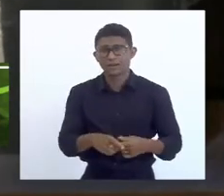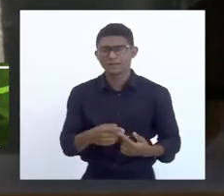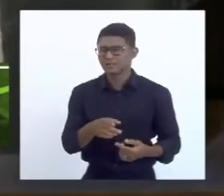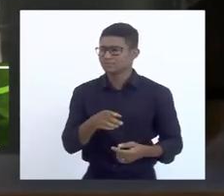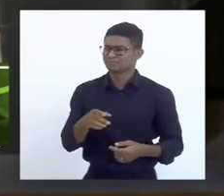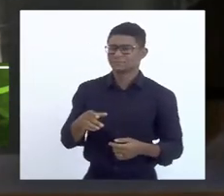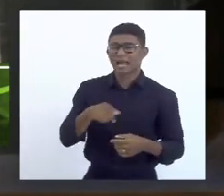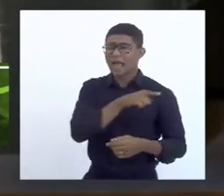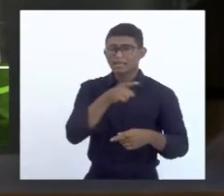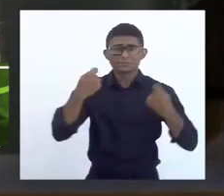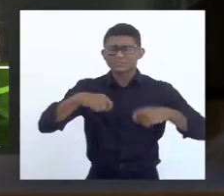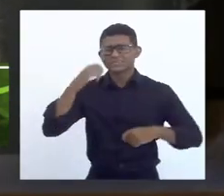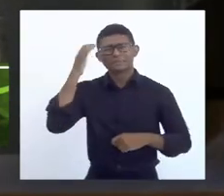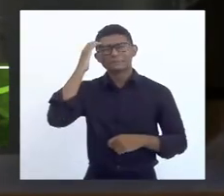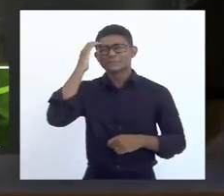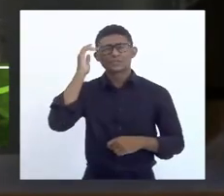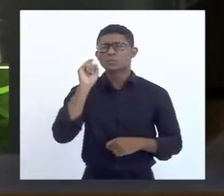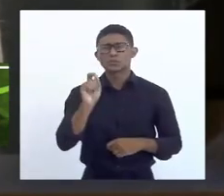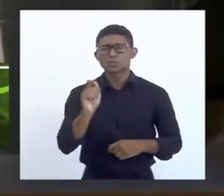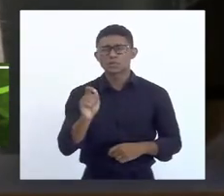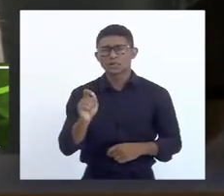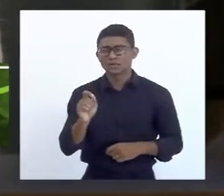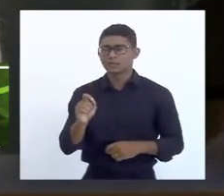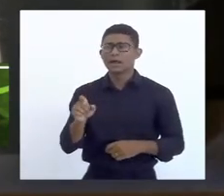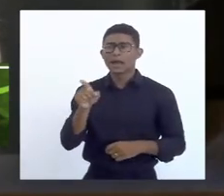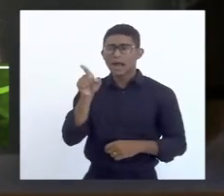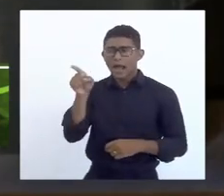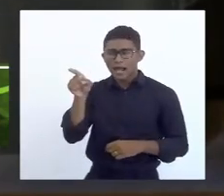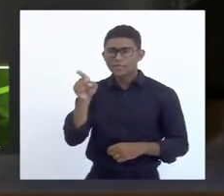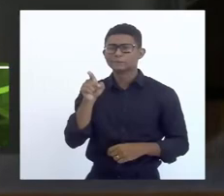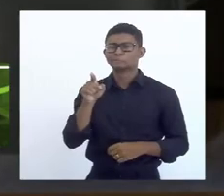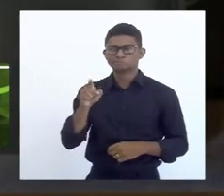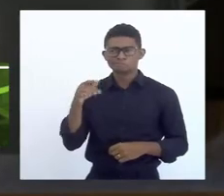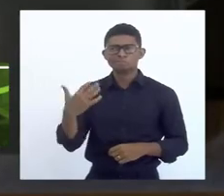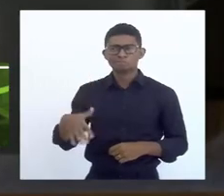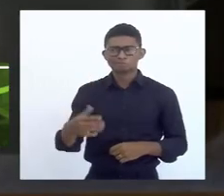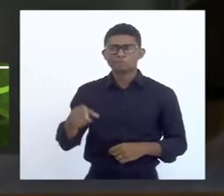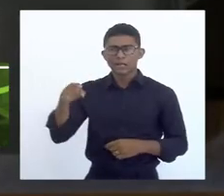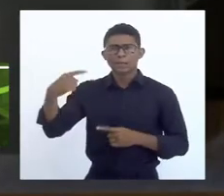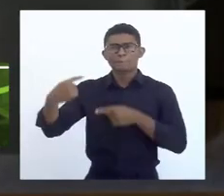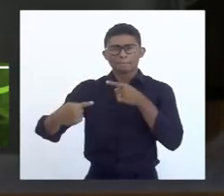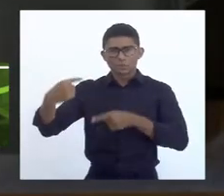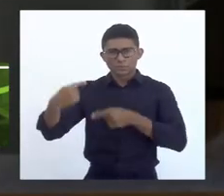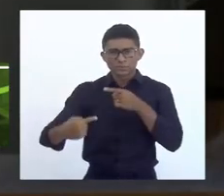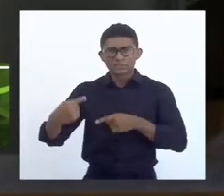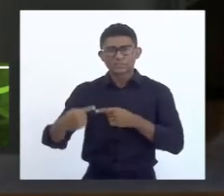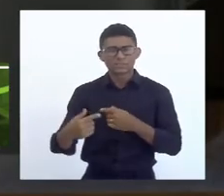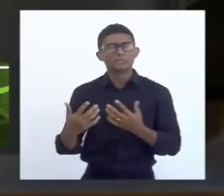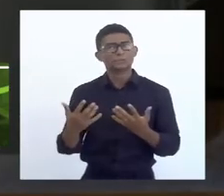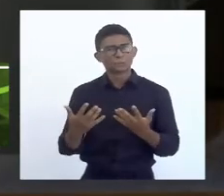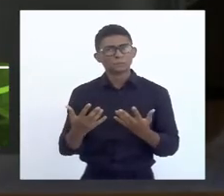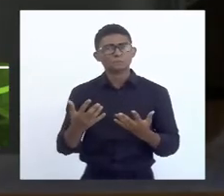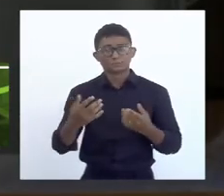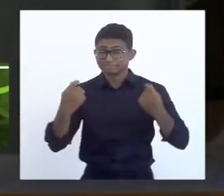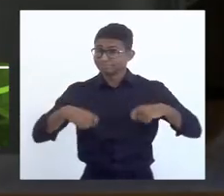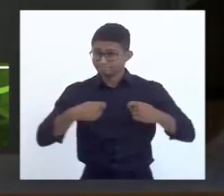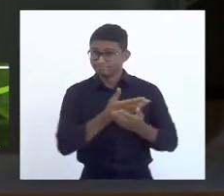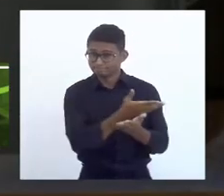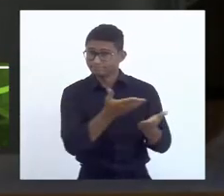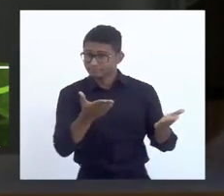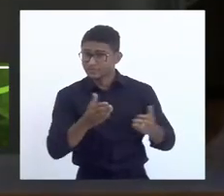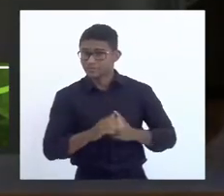algum dia, sem passar pelo que nós estamos passando. E eu quero